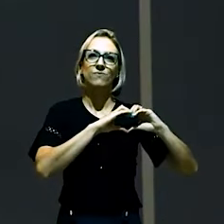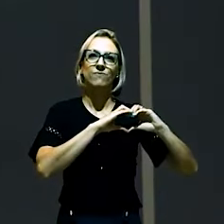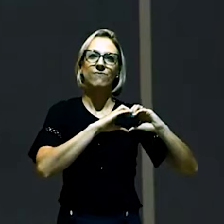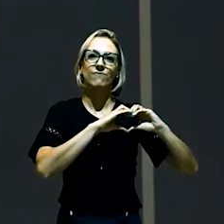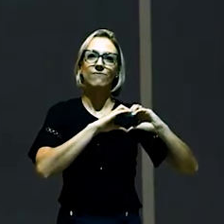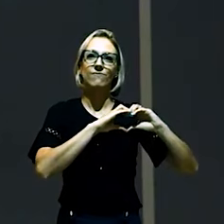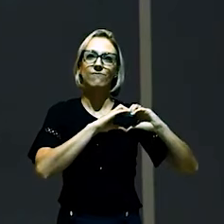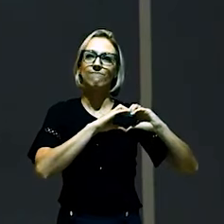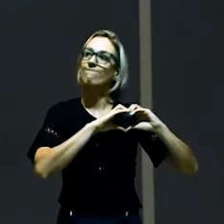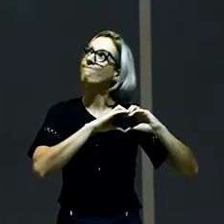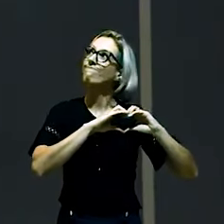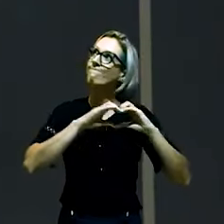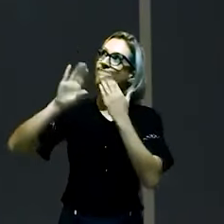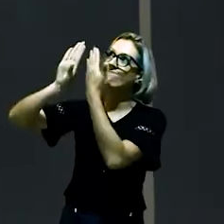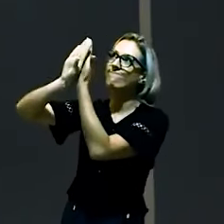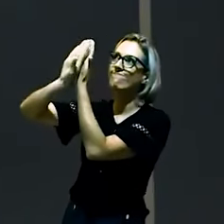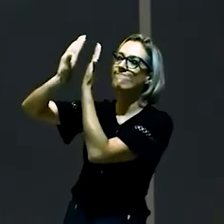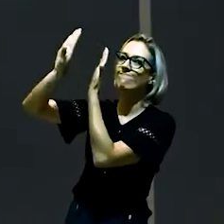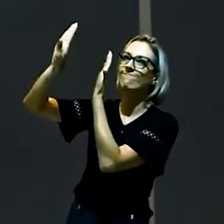vai se distanciando do Senhor.